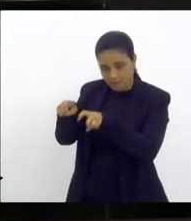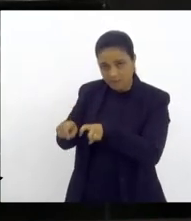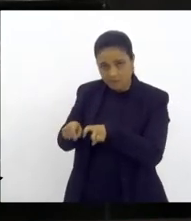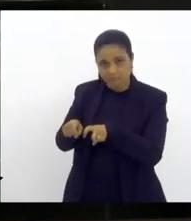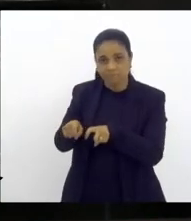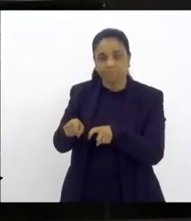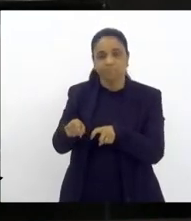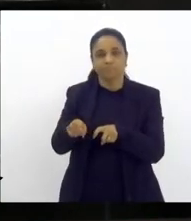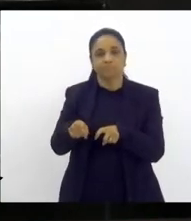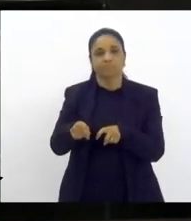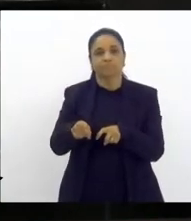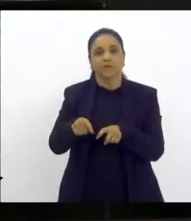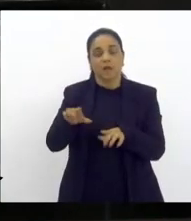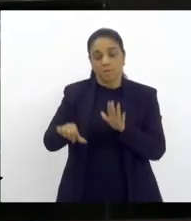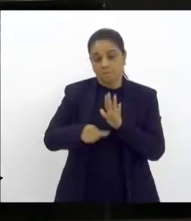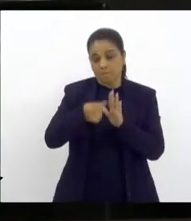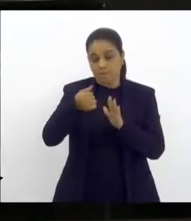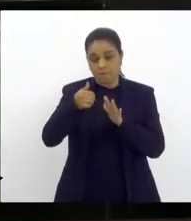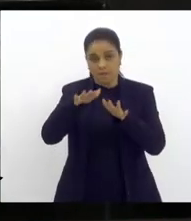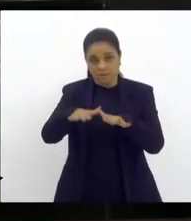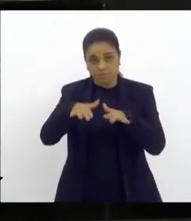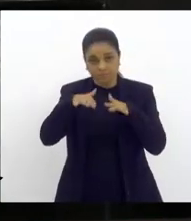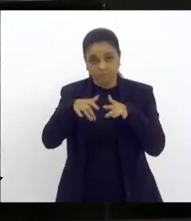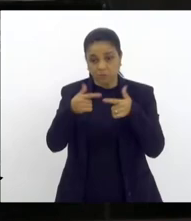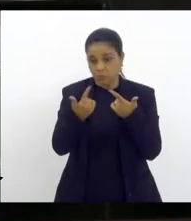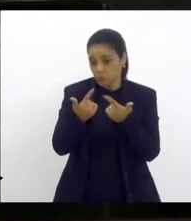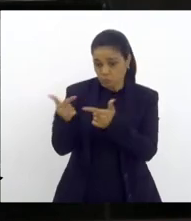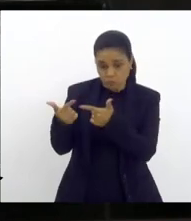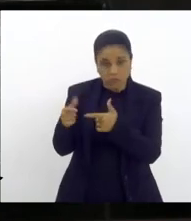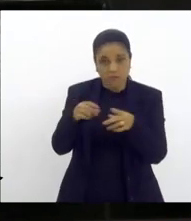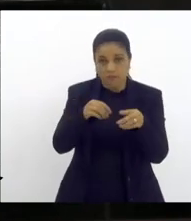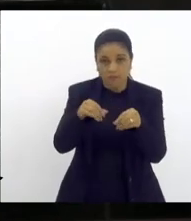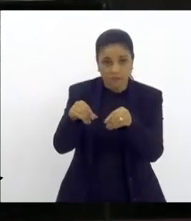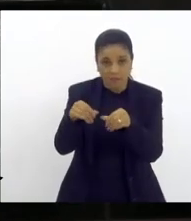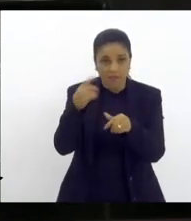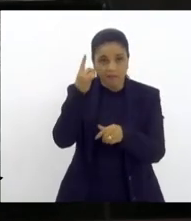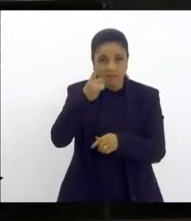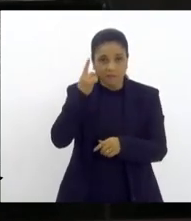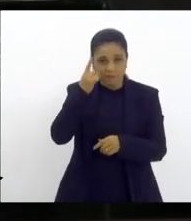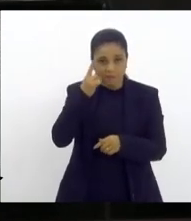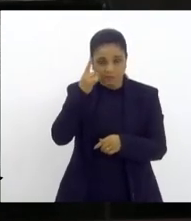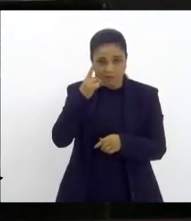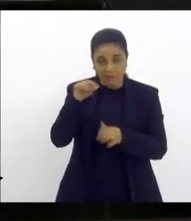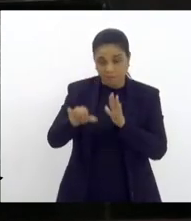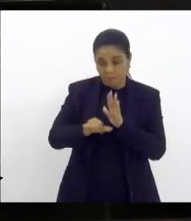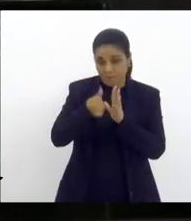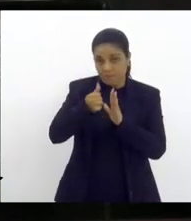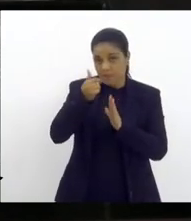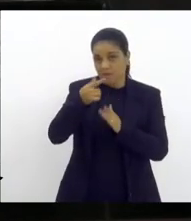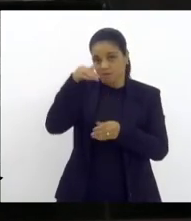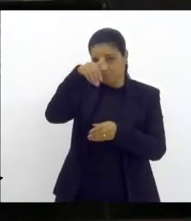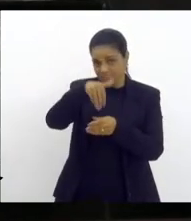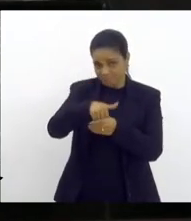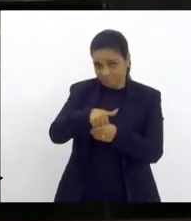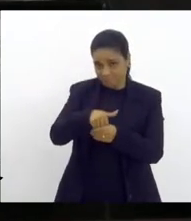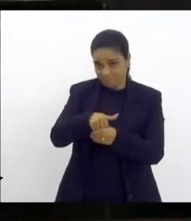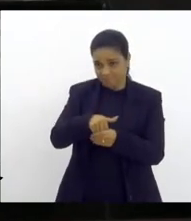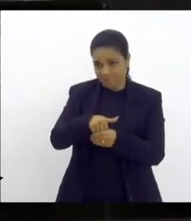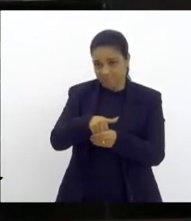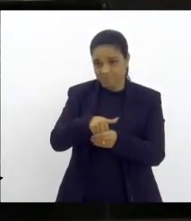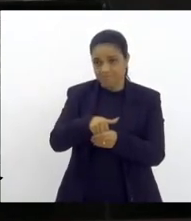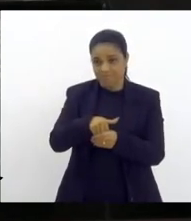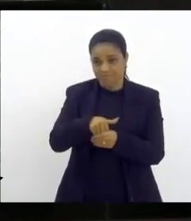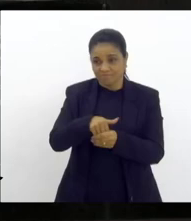parlamentar a primeira mulher sem terra Eleita Deputado Estadual da sua casa não poderia deixar de trazer